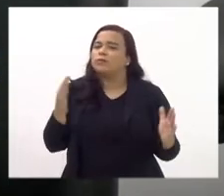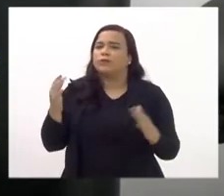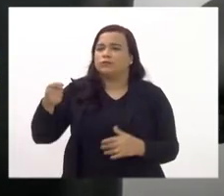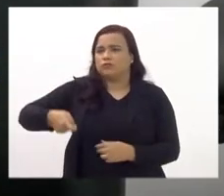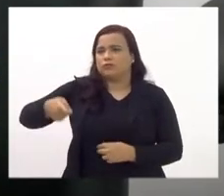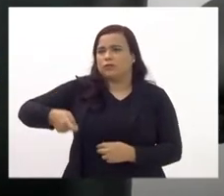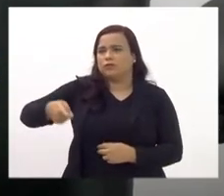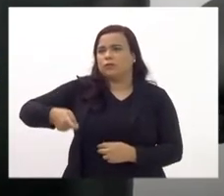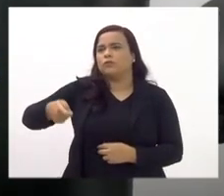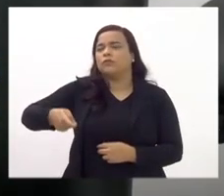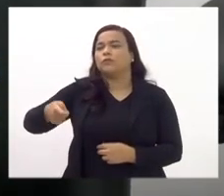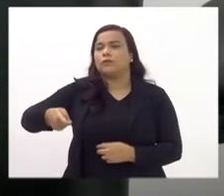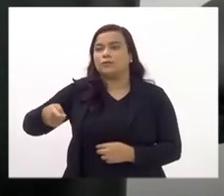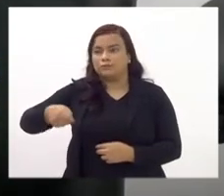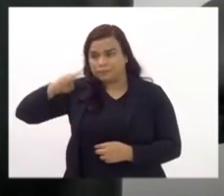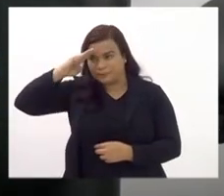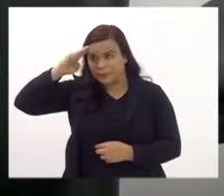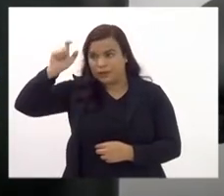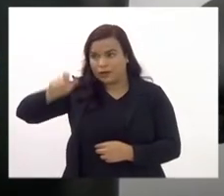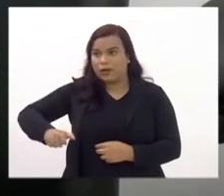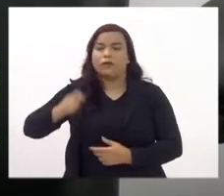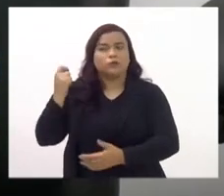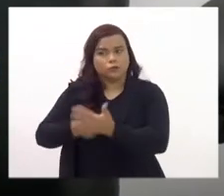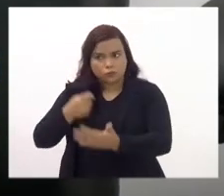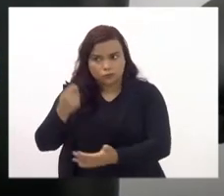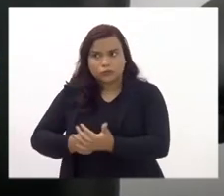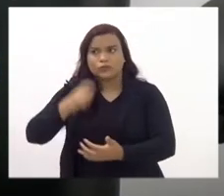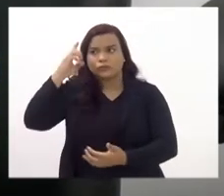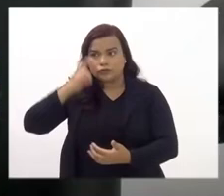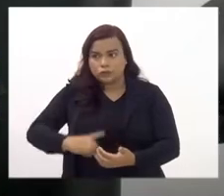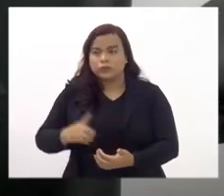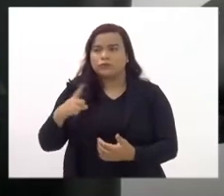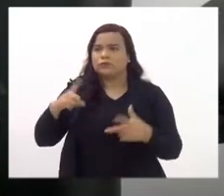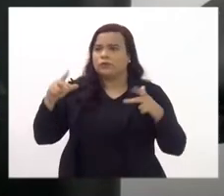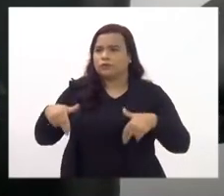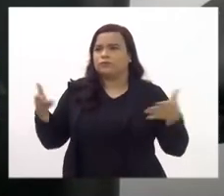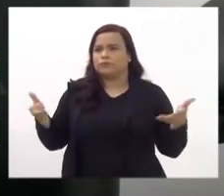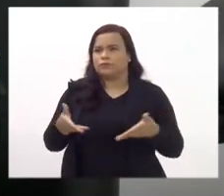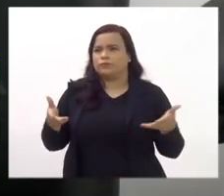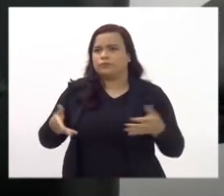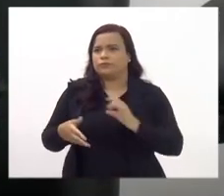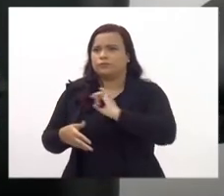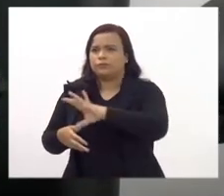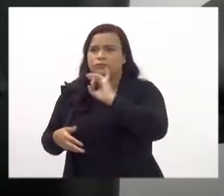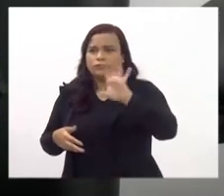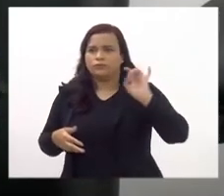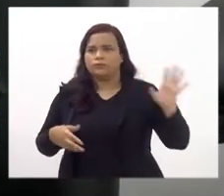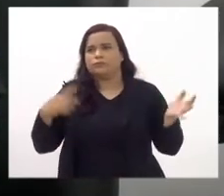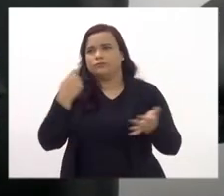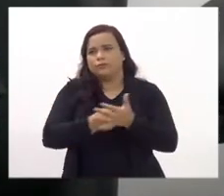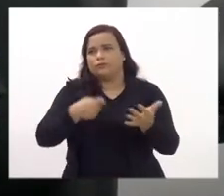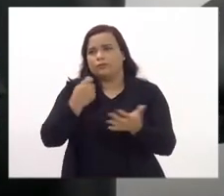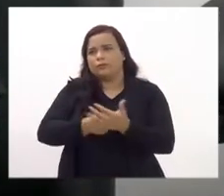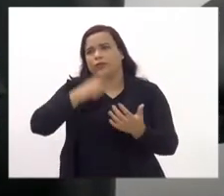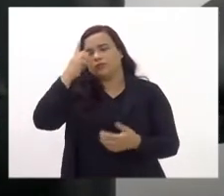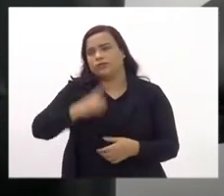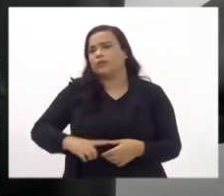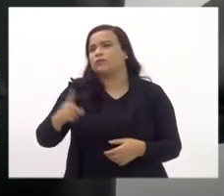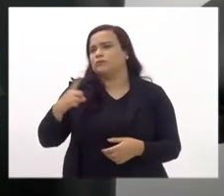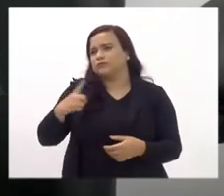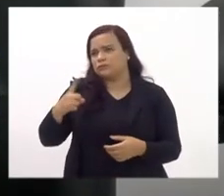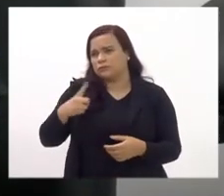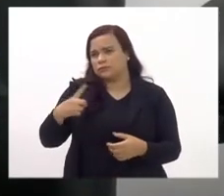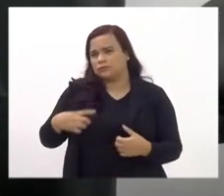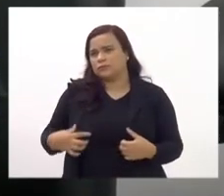é um estudante que morreu lutando por direitos, assim como hoje cada um de nós aqui luta pelos nossos direitos, luta pelos